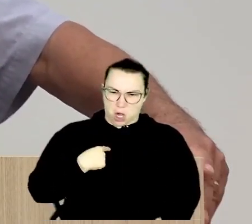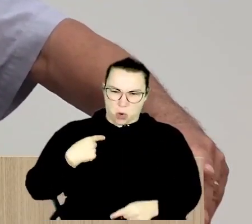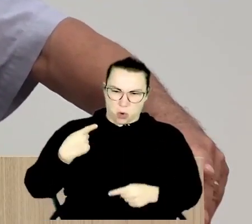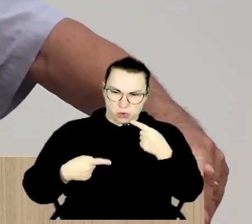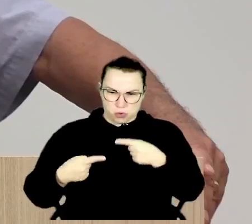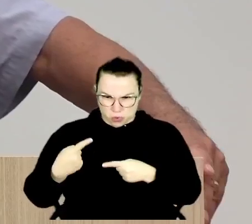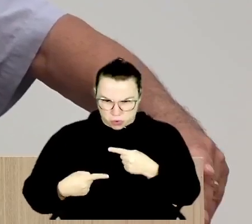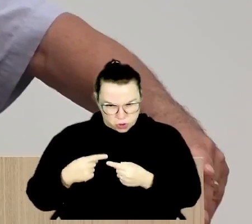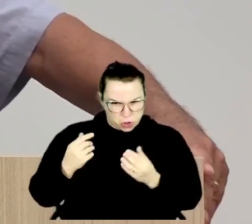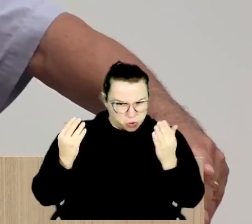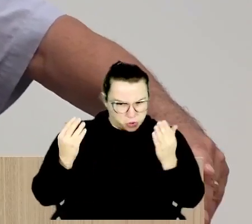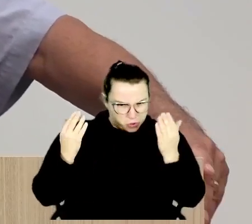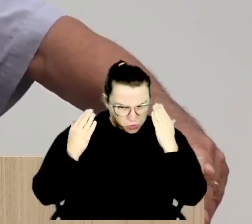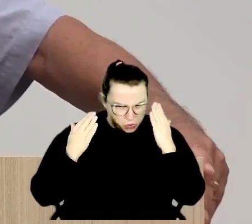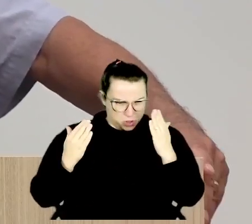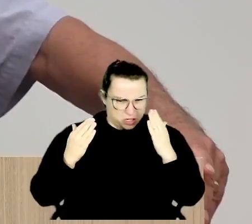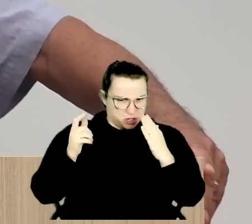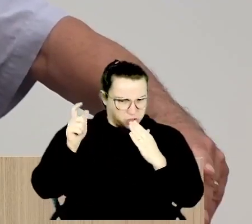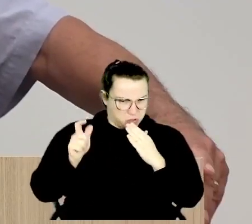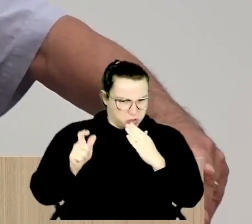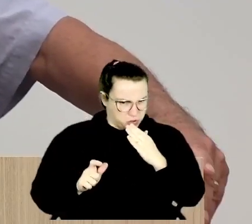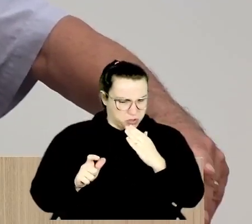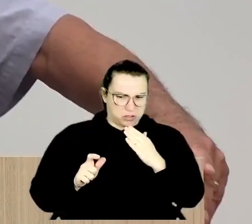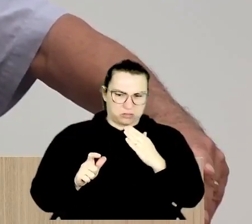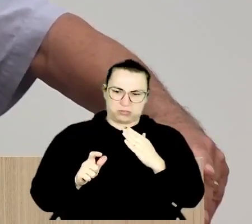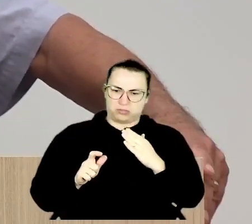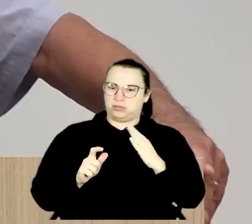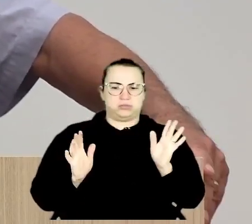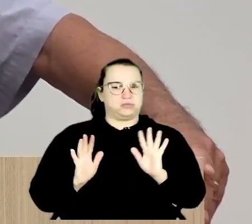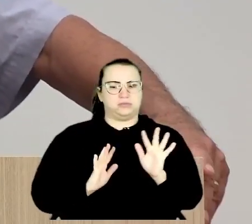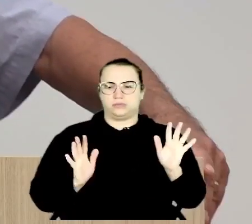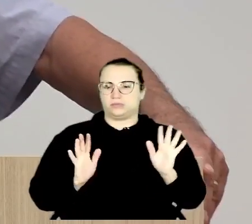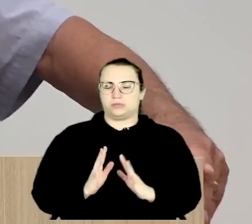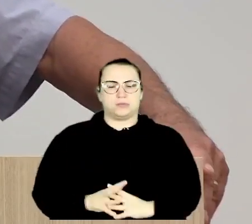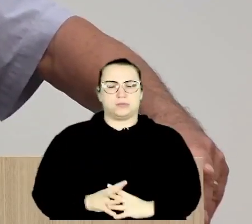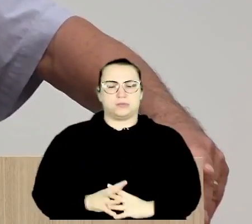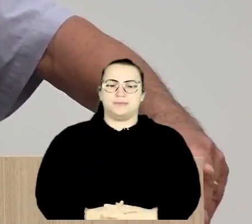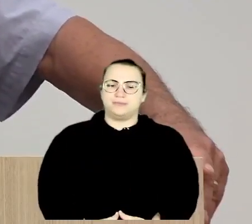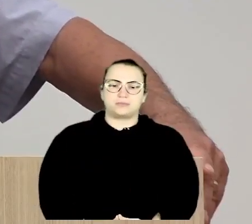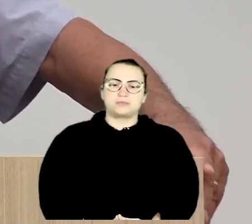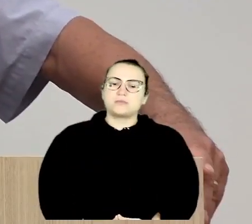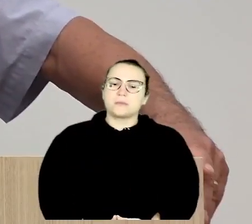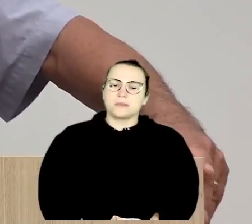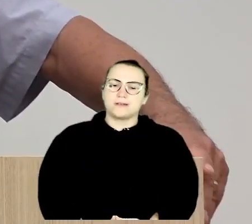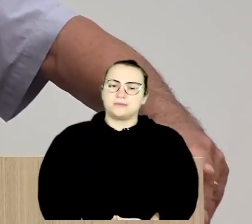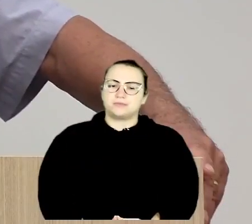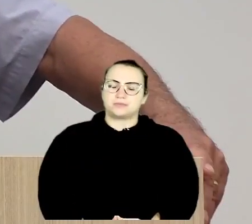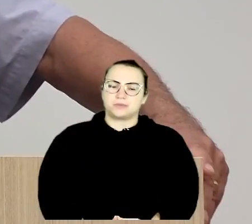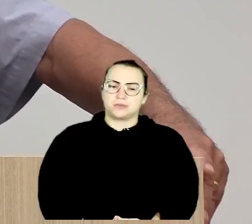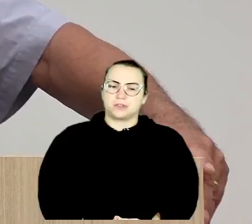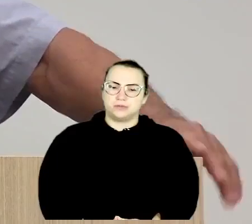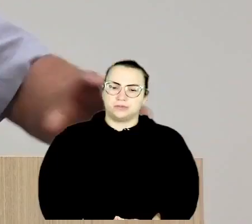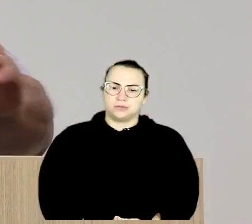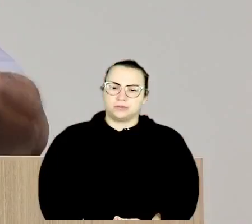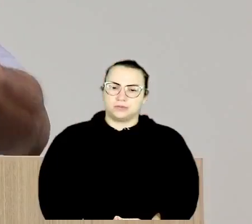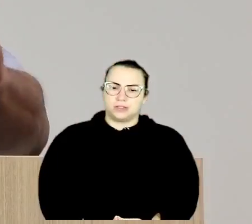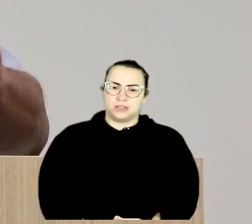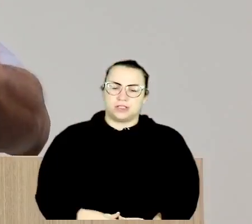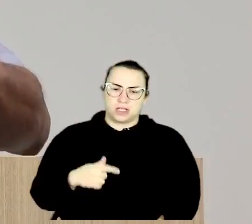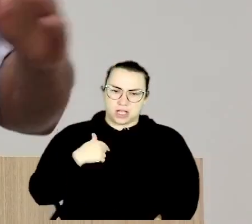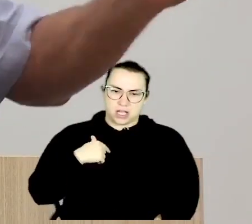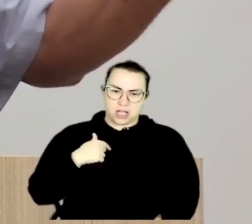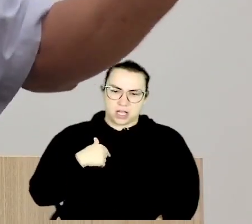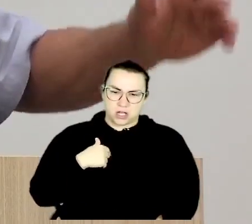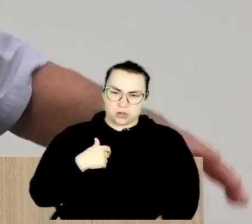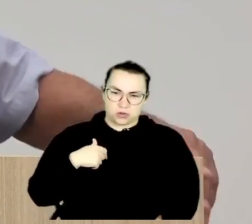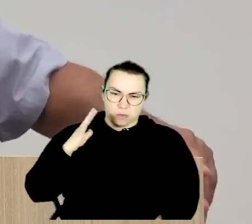desconfiar da idoneidade moral desses cidadãos? Eu sou, apesar de ser um dos mais velhos dessa